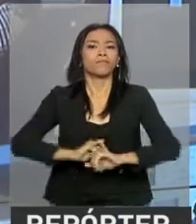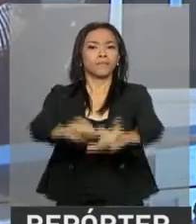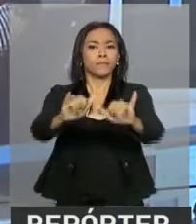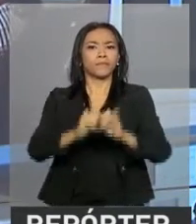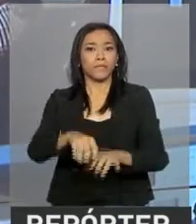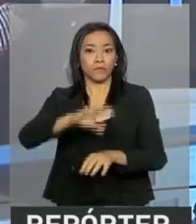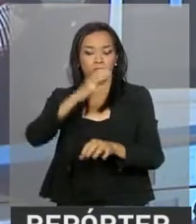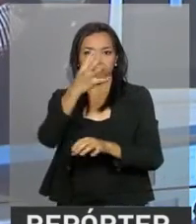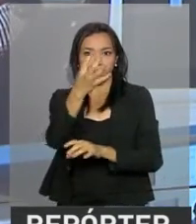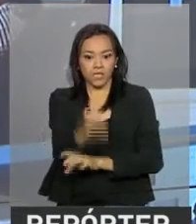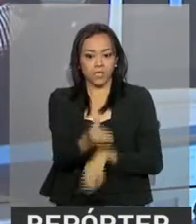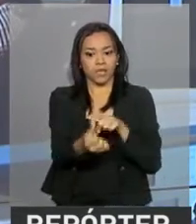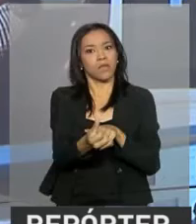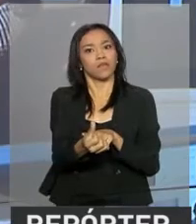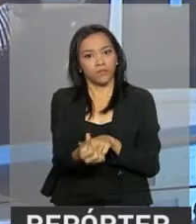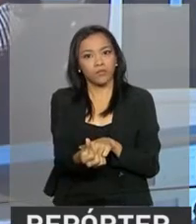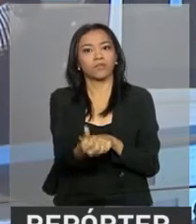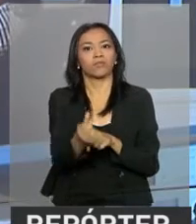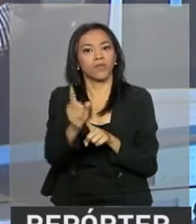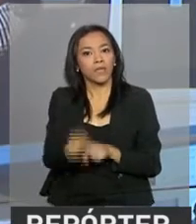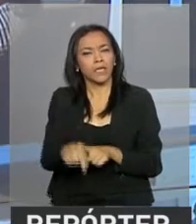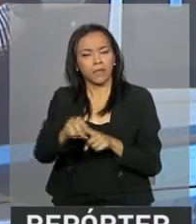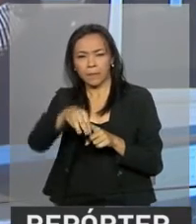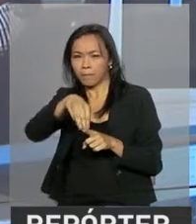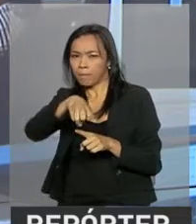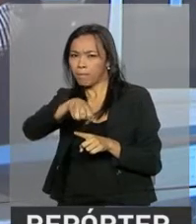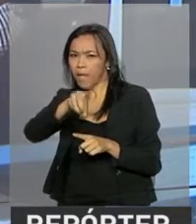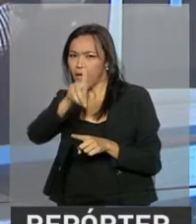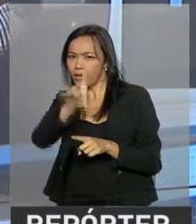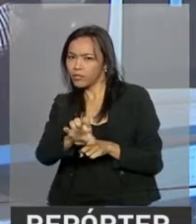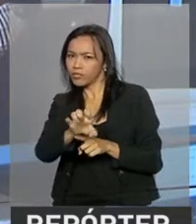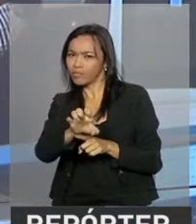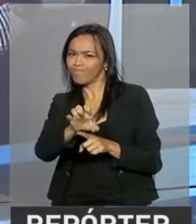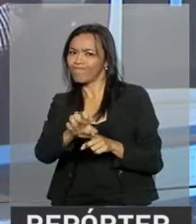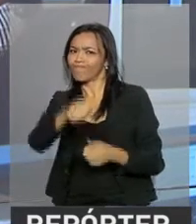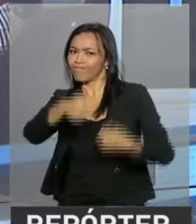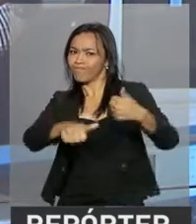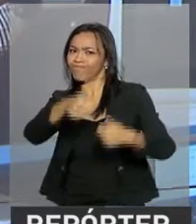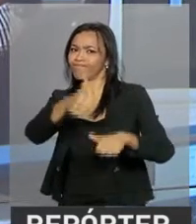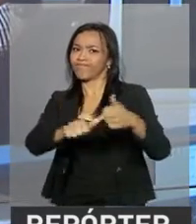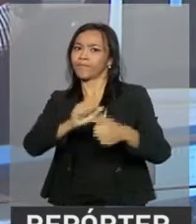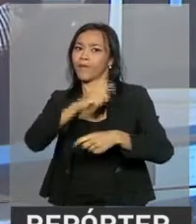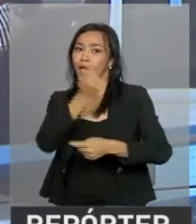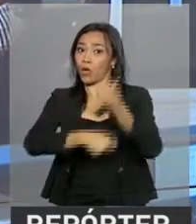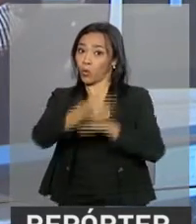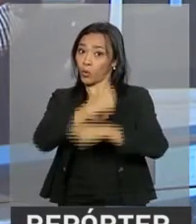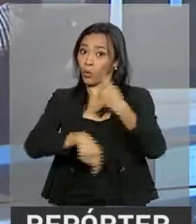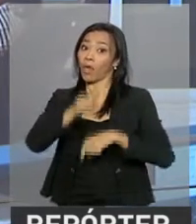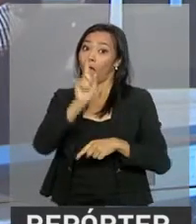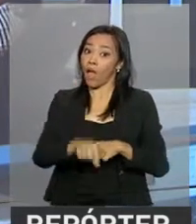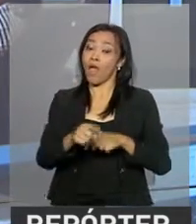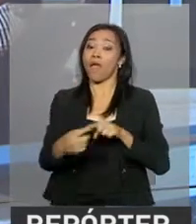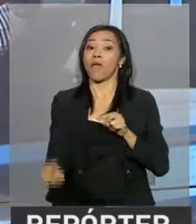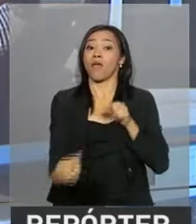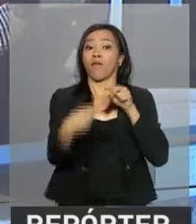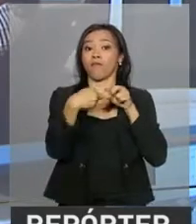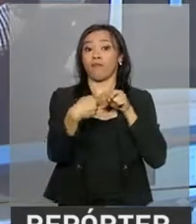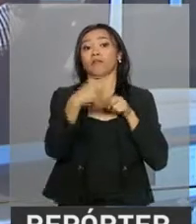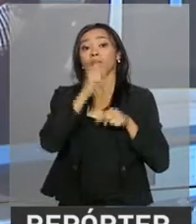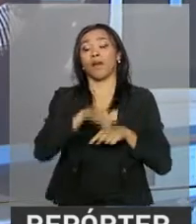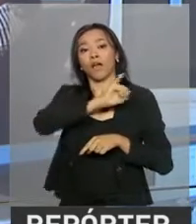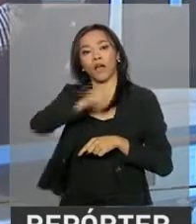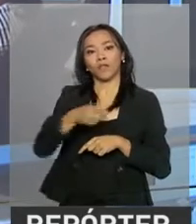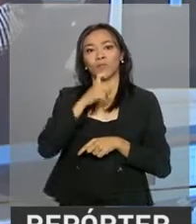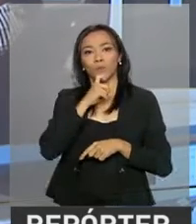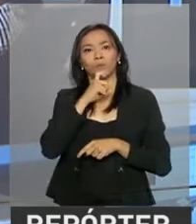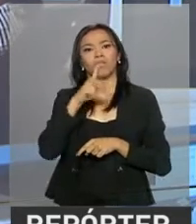avanço consecutivo em um indicador que mede o desempenho econômico. Os dados se referem a julho e, na comparação com o mês anterior, houve um